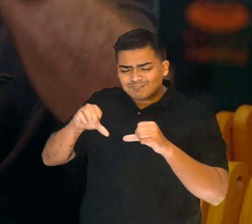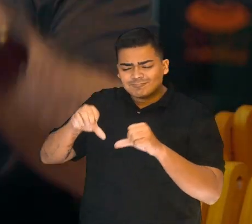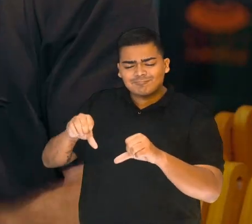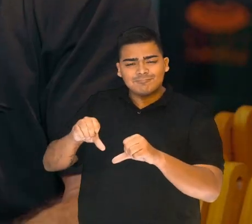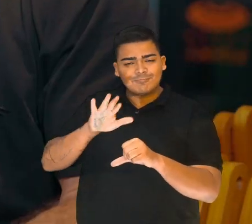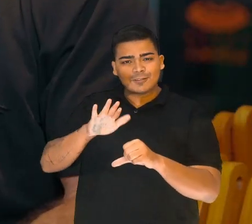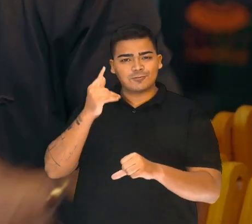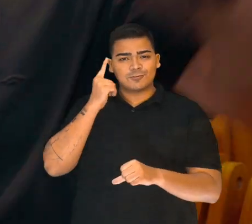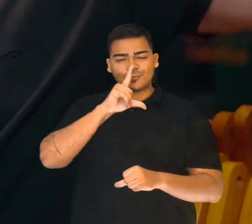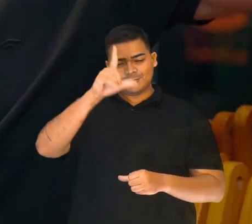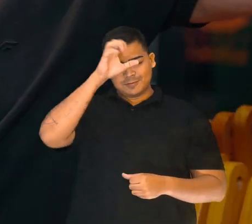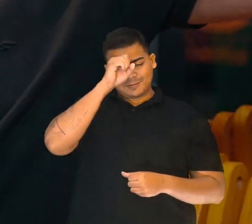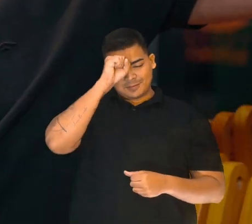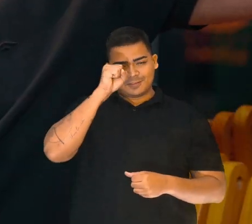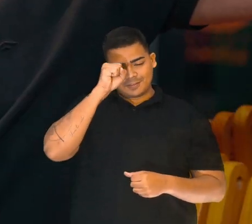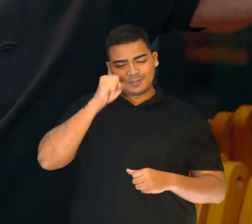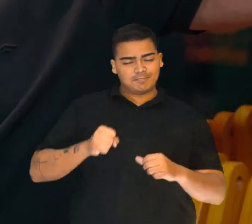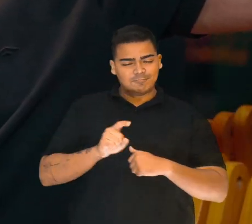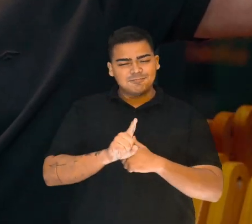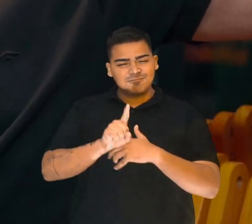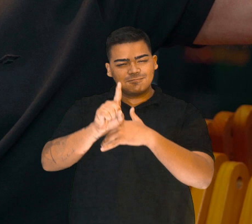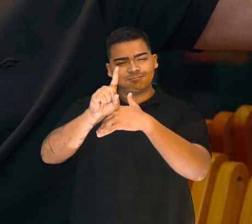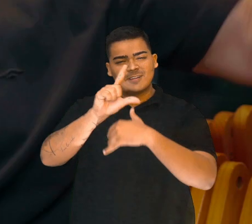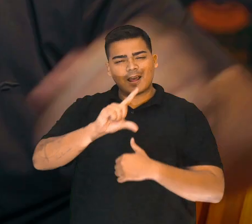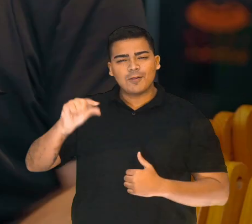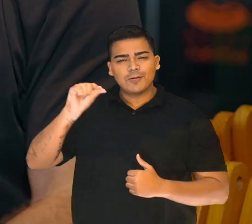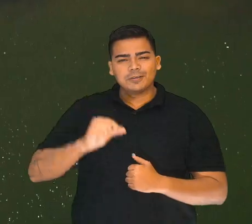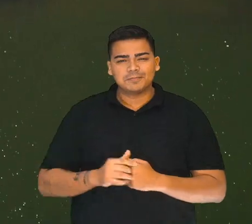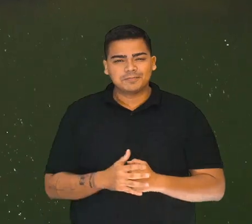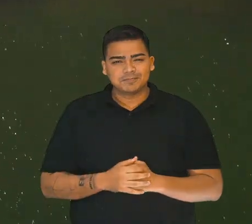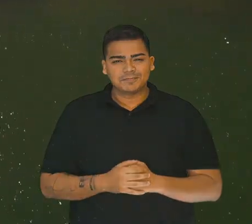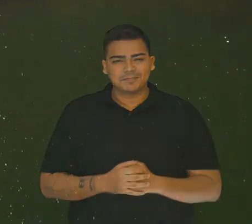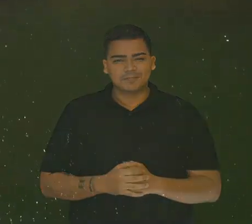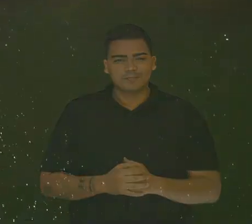o conhecimento que deu nos homens na Lua.